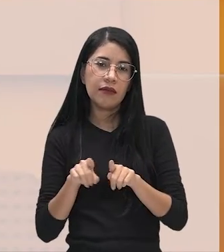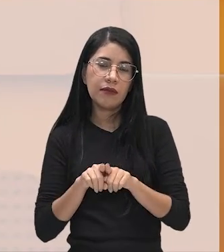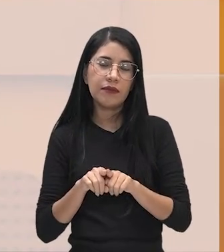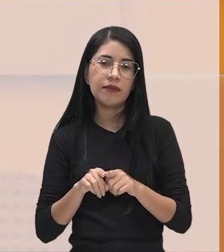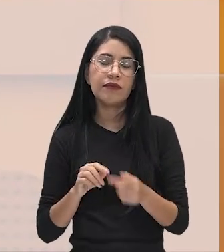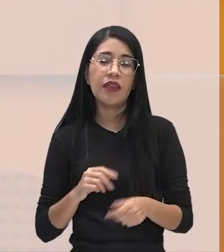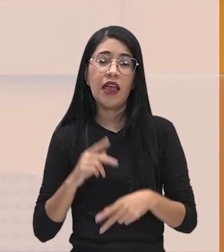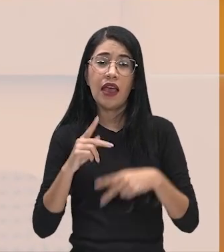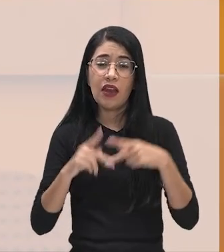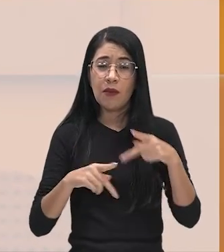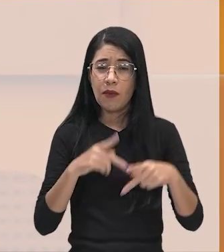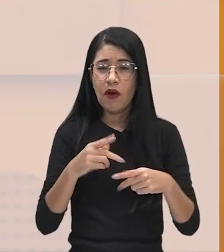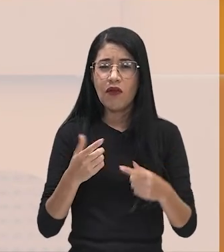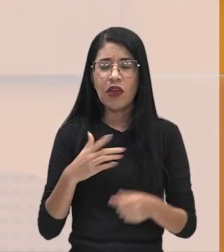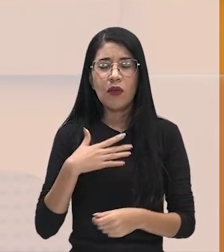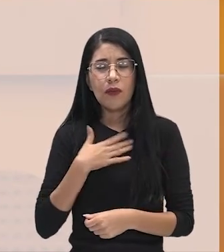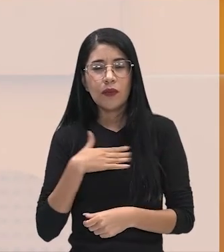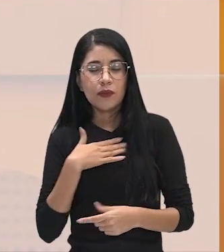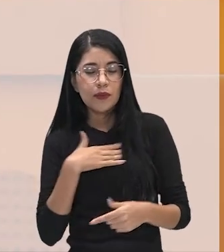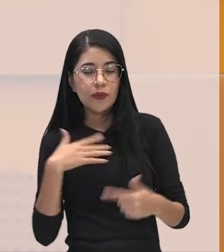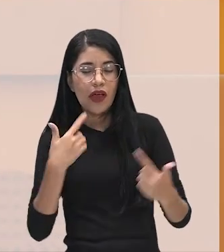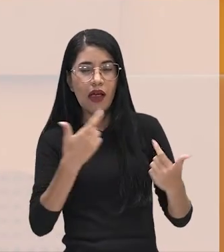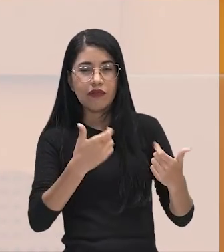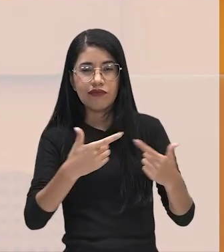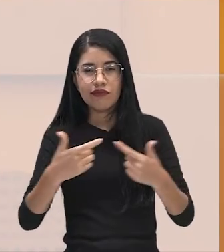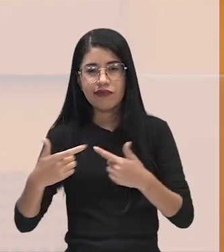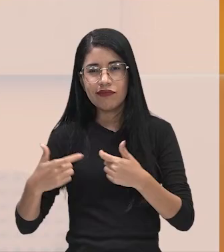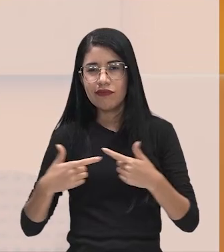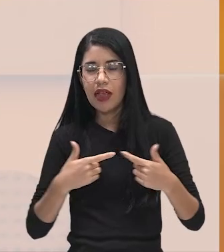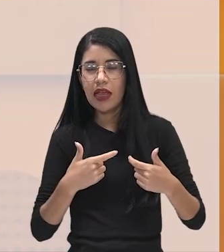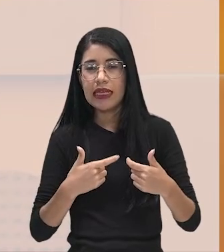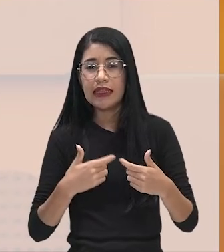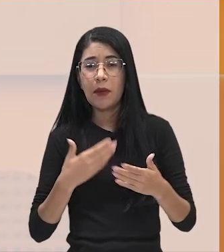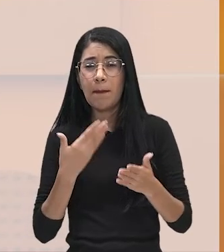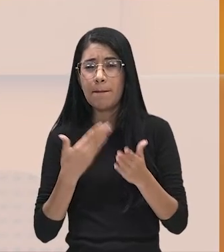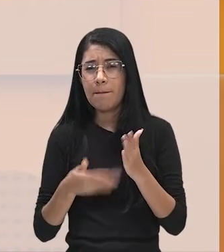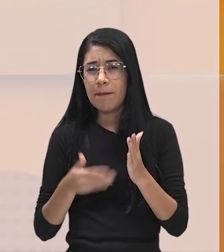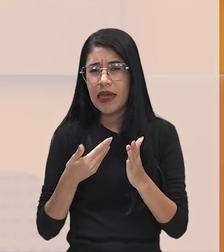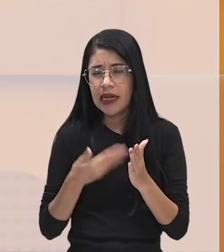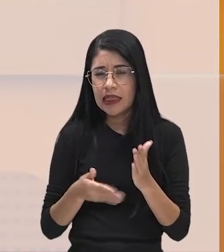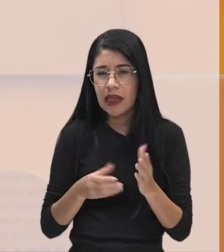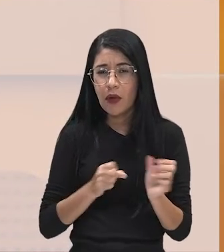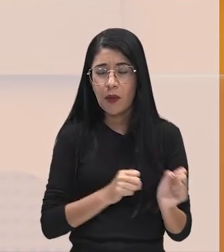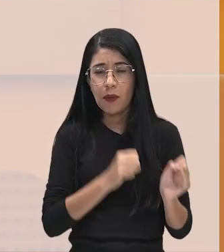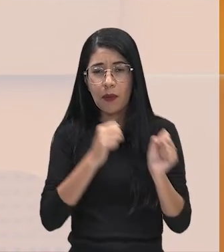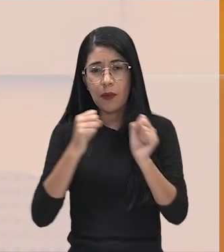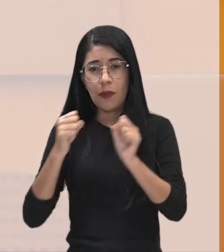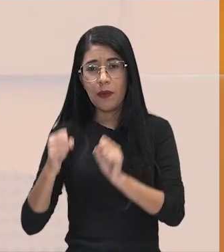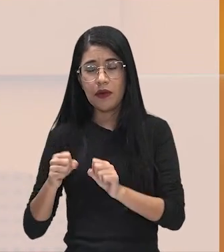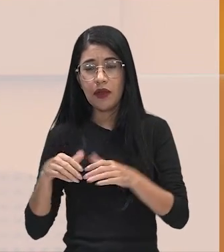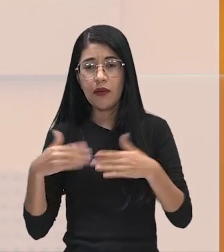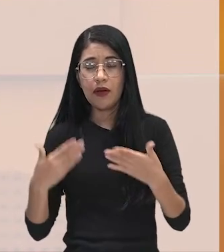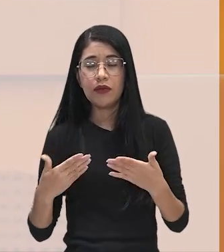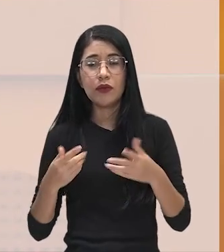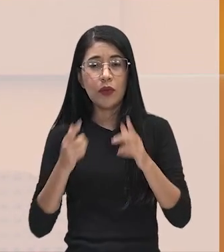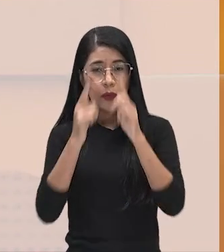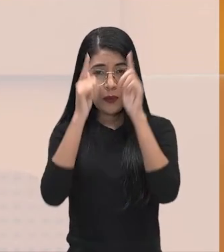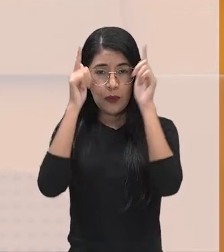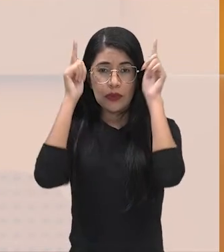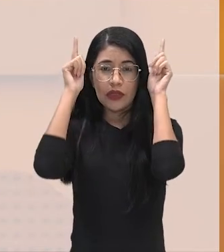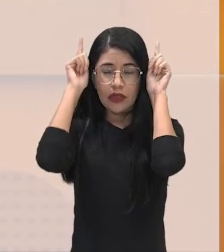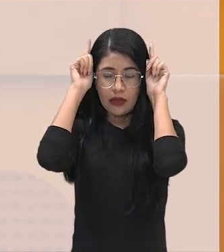que adora guerrear. Eles só vão perder a hegemonia, o poder para os gregos, gente, nas